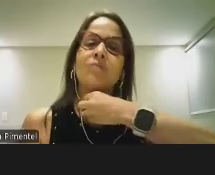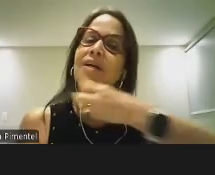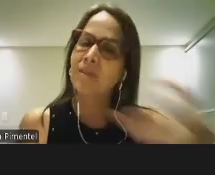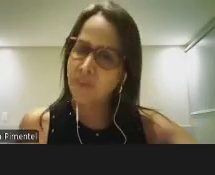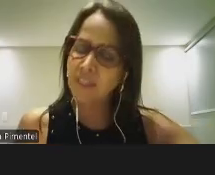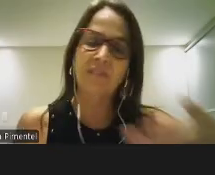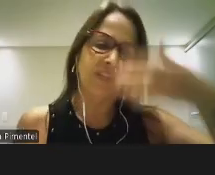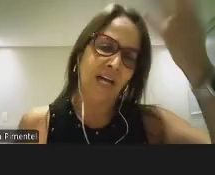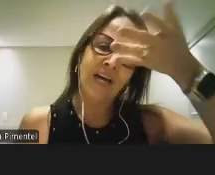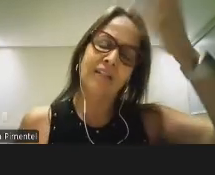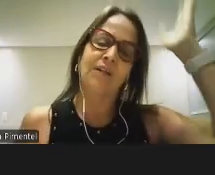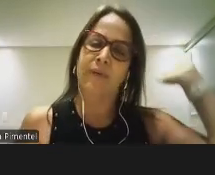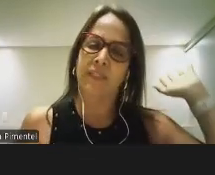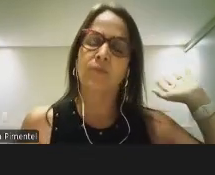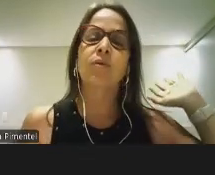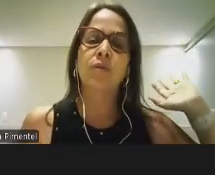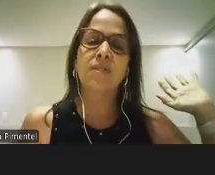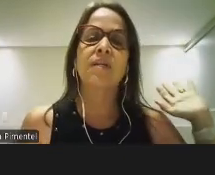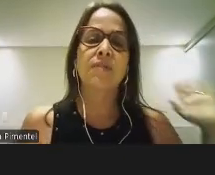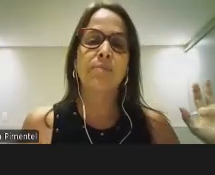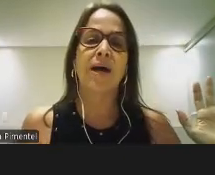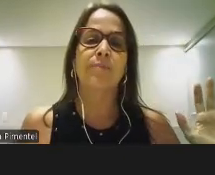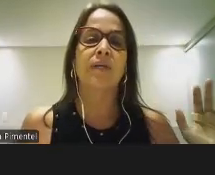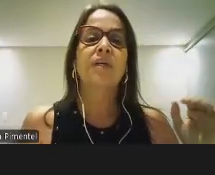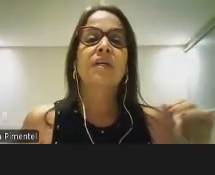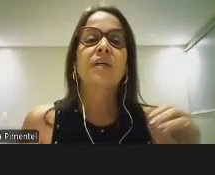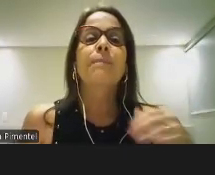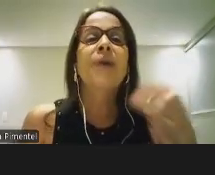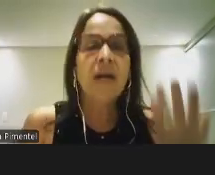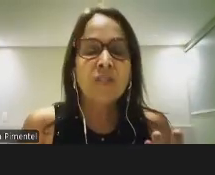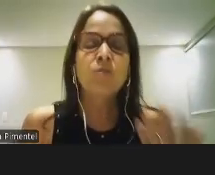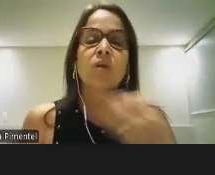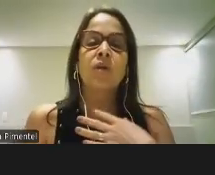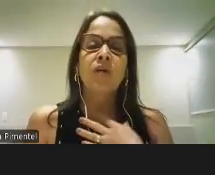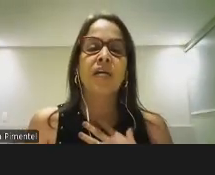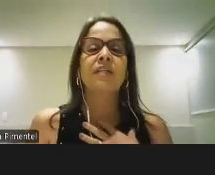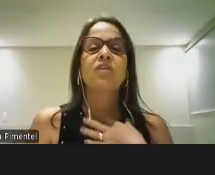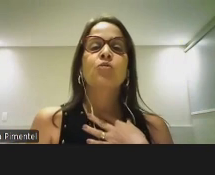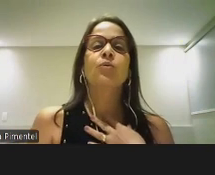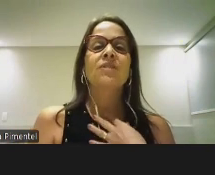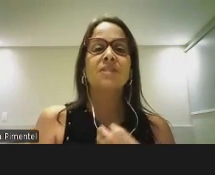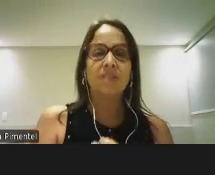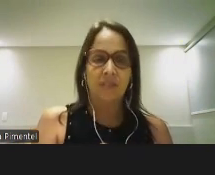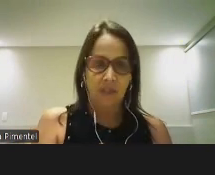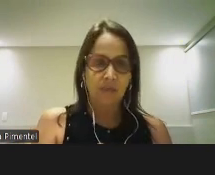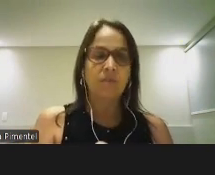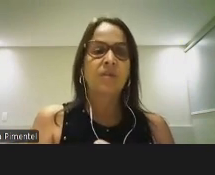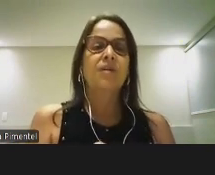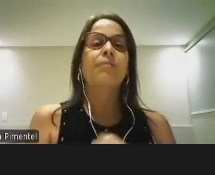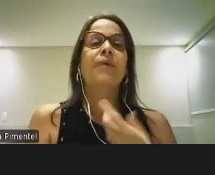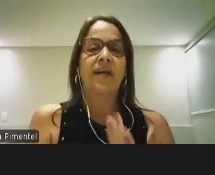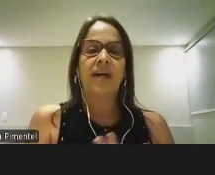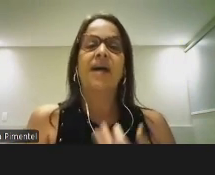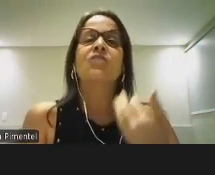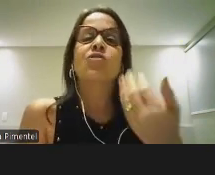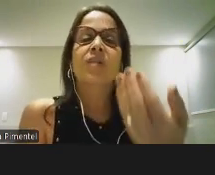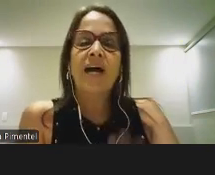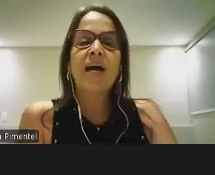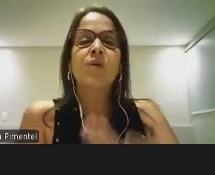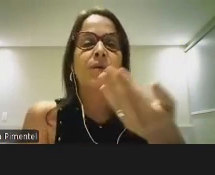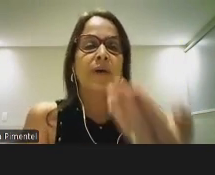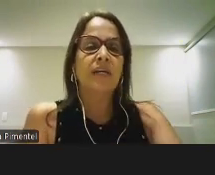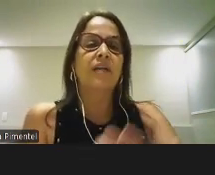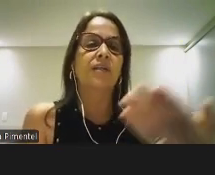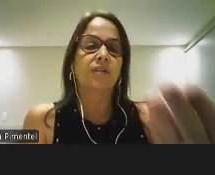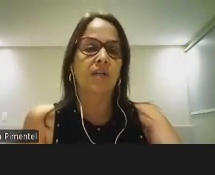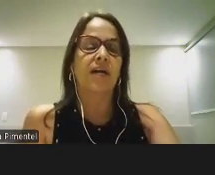maneira muito mais efetiva. Tá lá, padrão ouro seria o CPAP. Mas me coloquei à disposição para